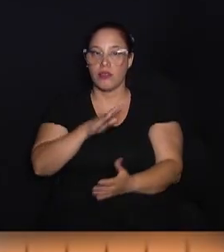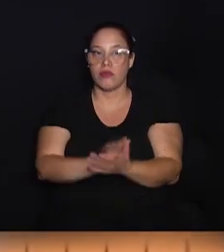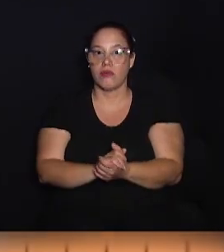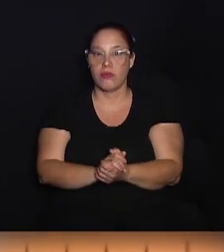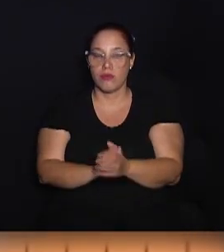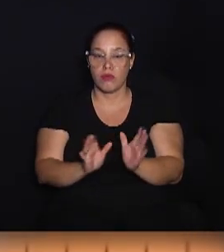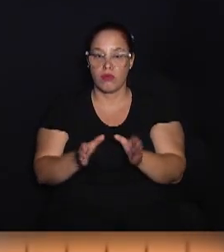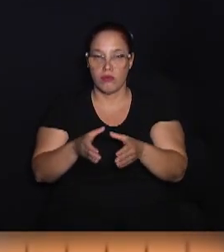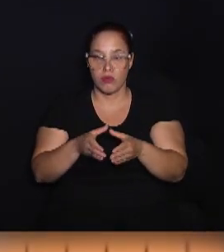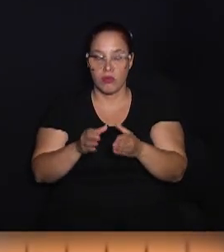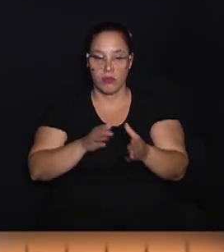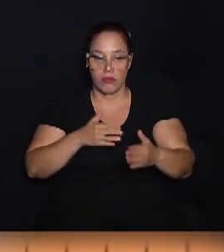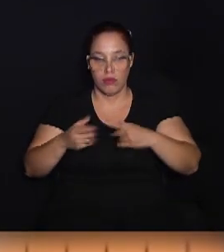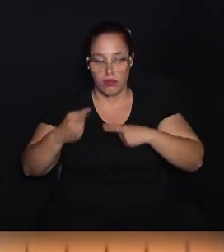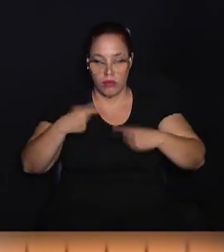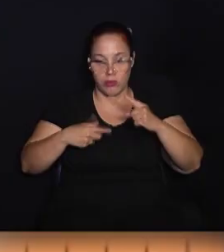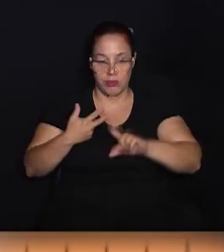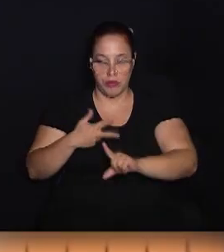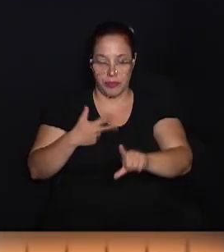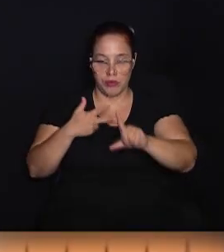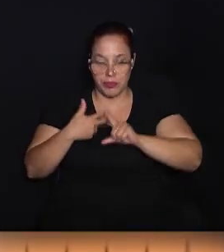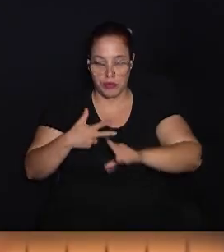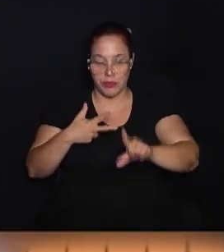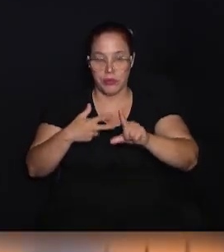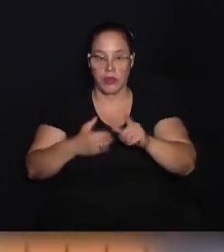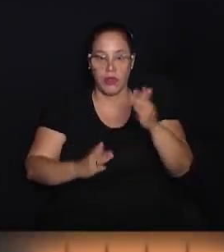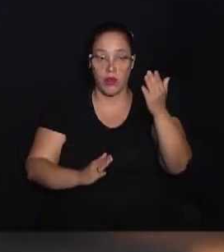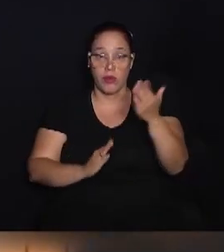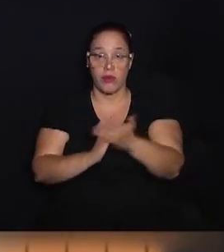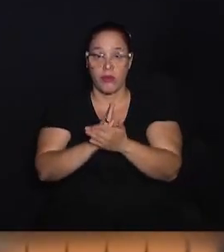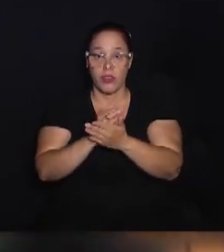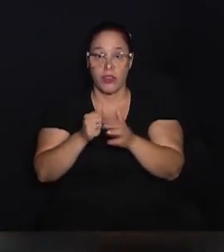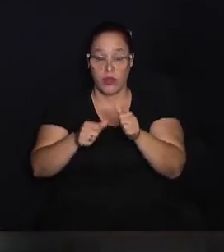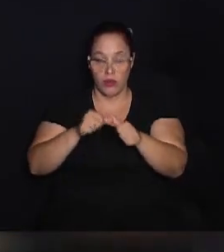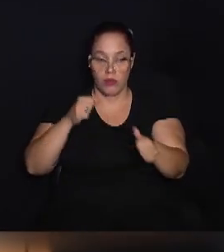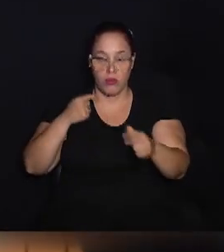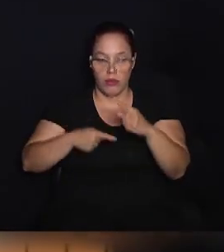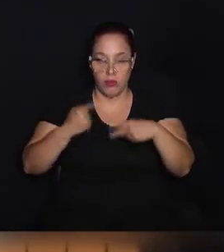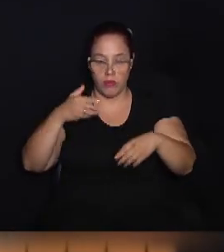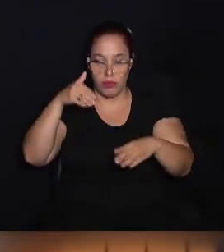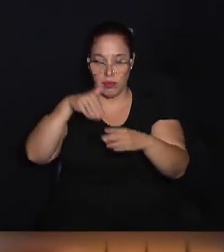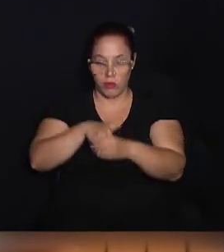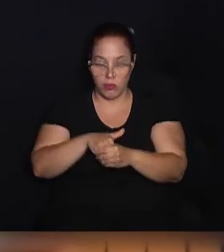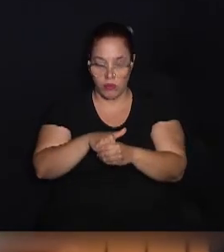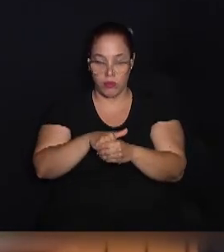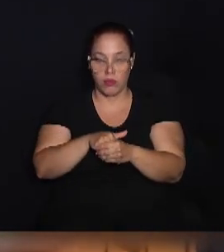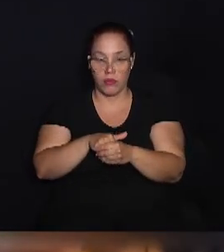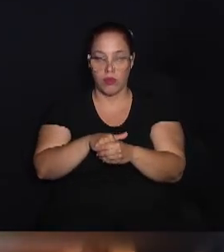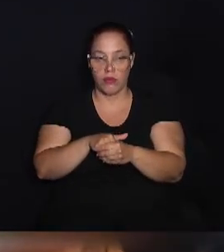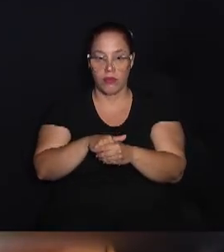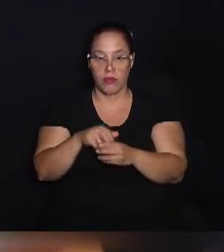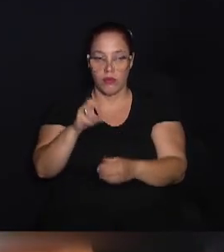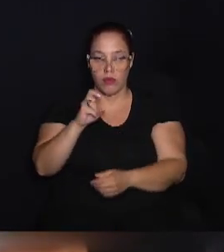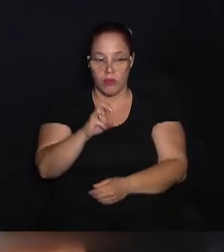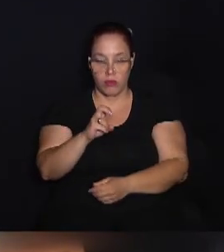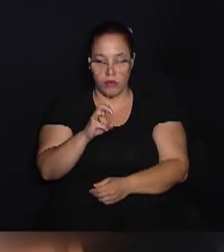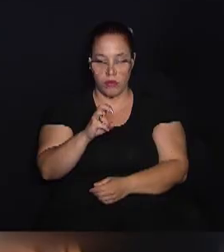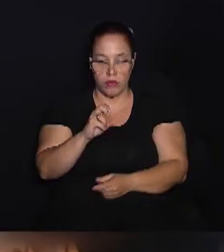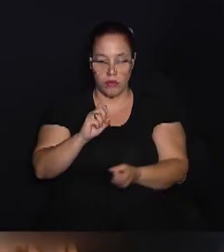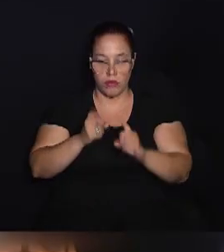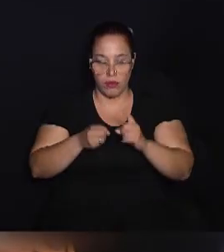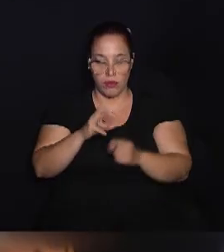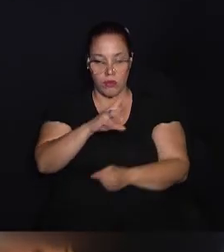parques públicos da cidade a matéria tramitou no legislativo e foi aprovada em primeira discussão e